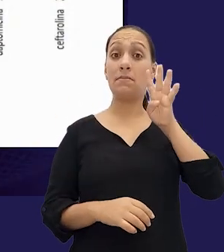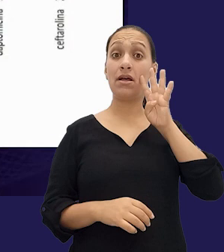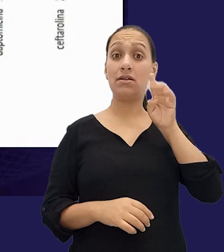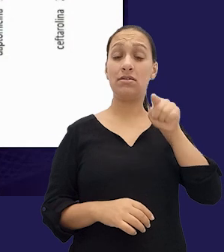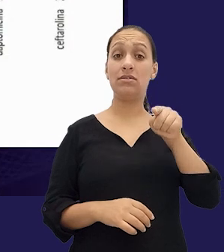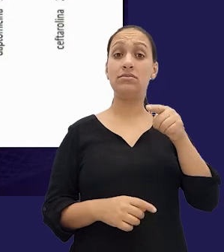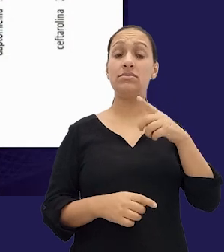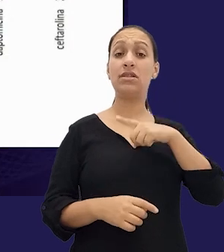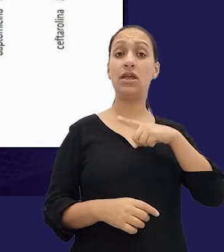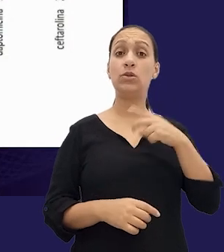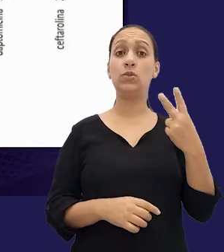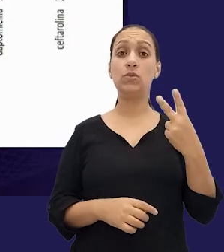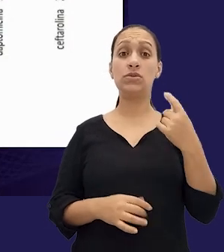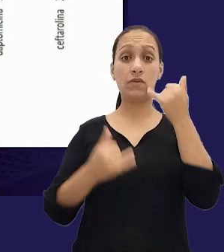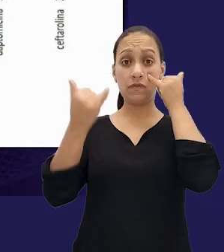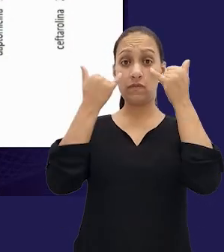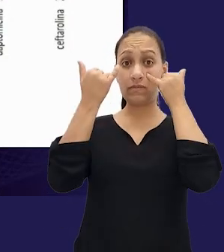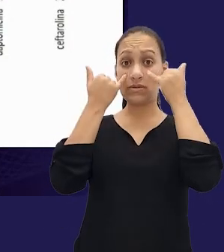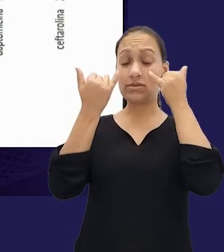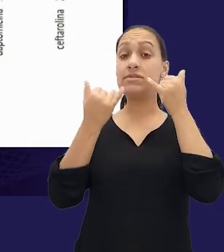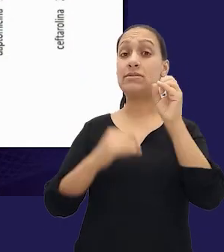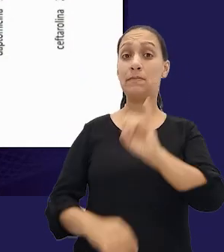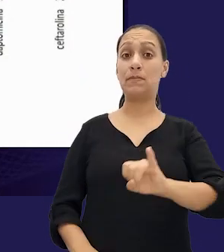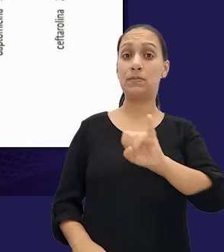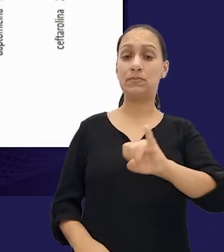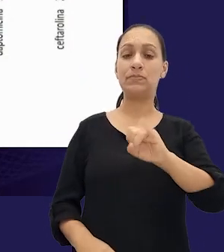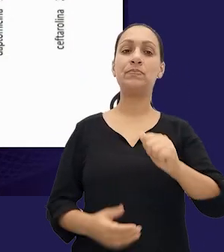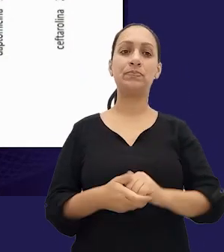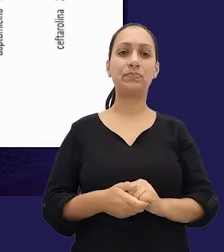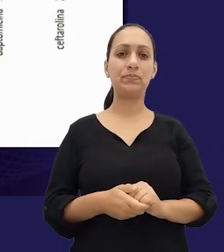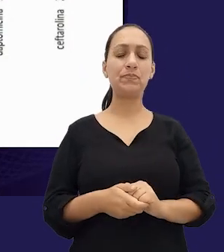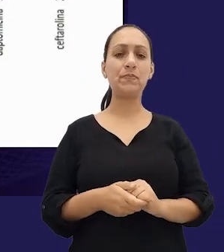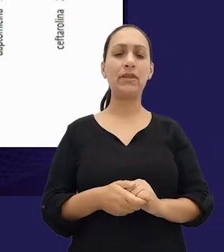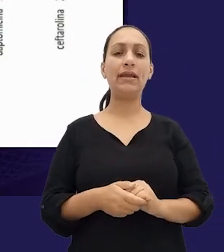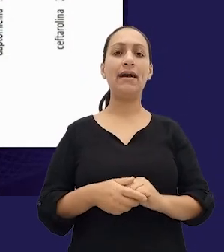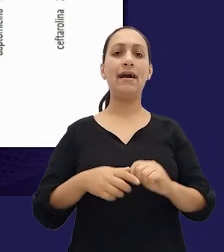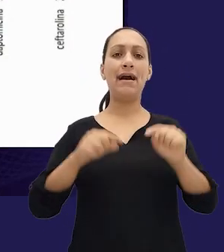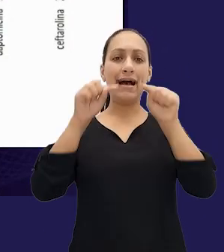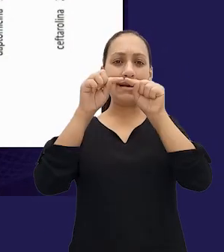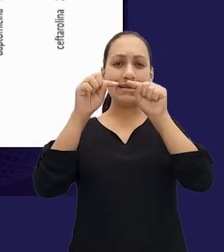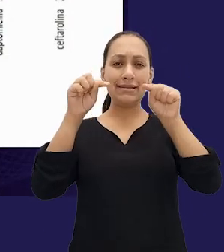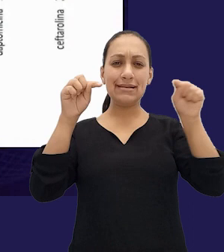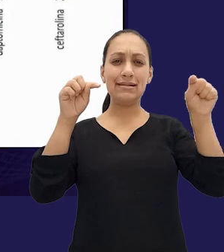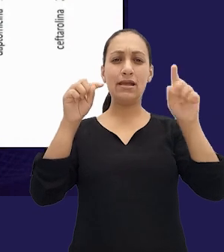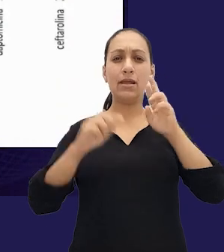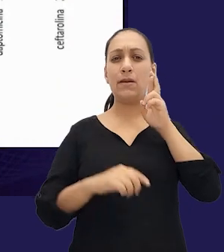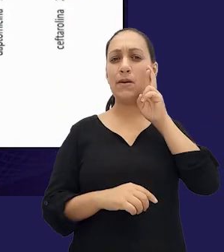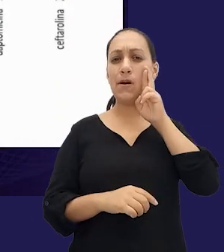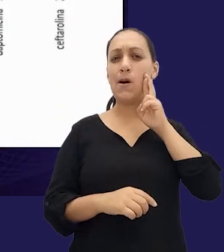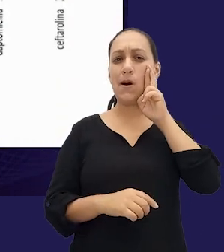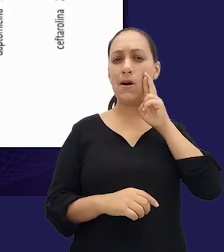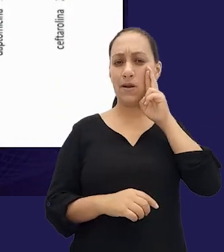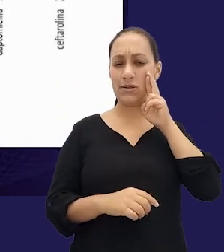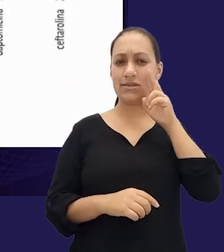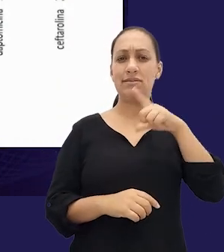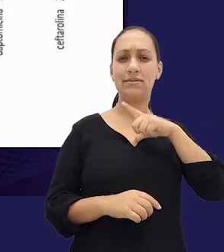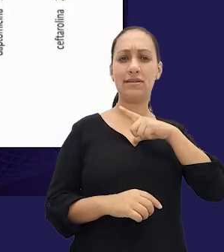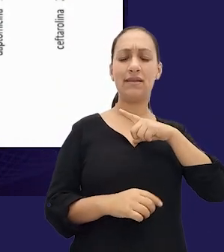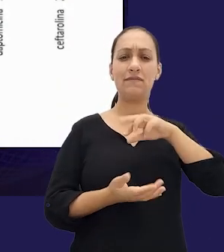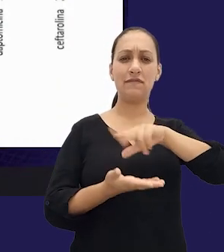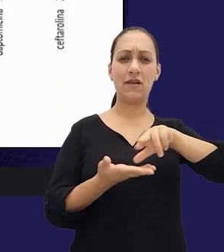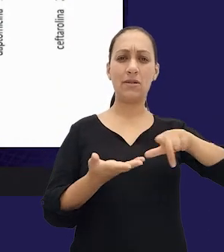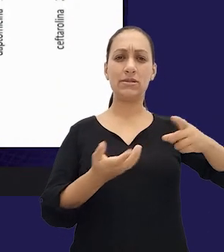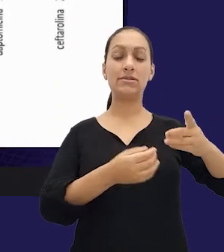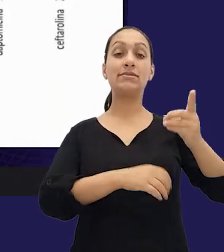informações importantes. Na parte de baixo da linha rosa, dessa linha central rosa, na parte inferior vocês vão ver várias datas e